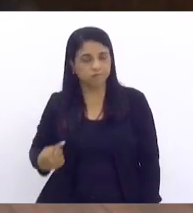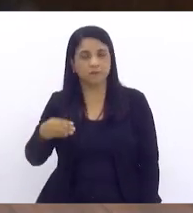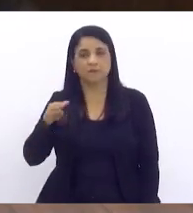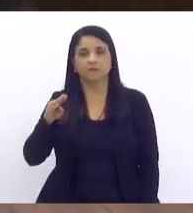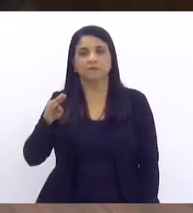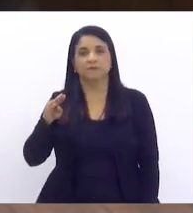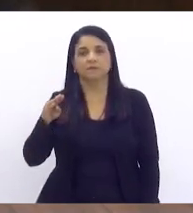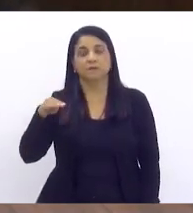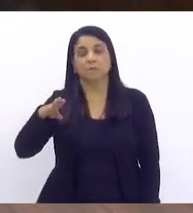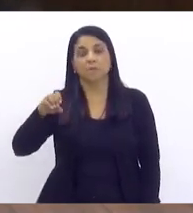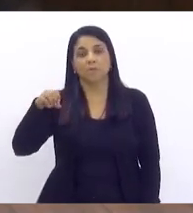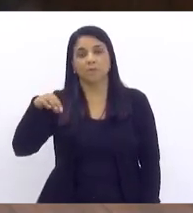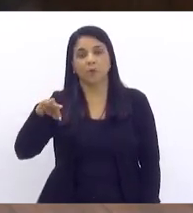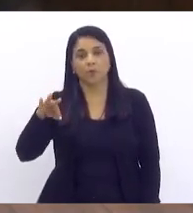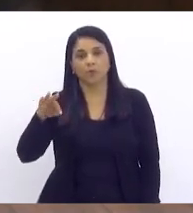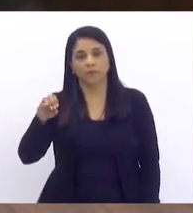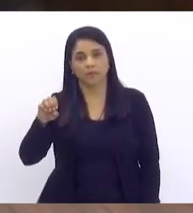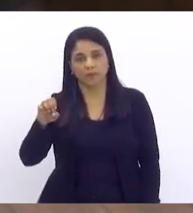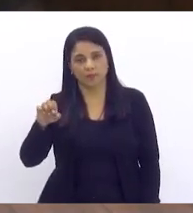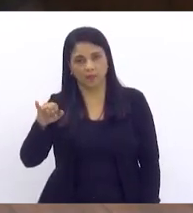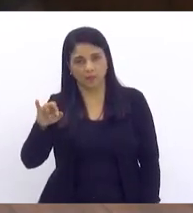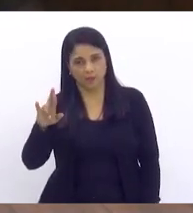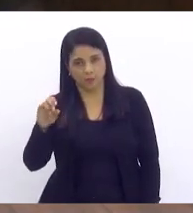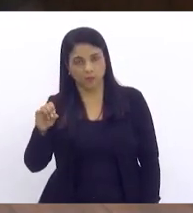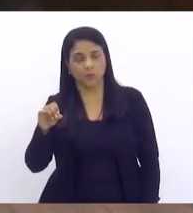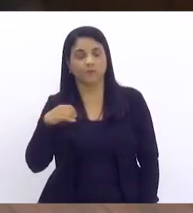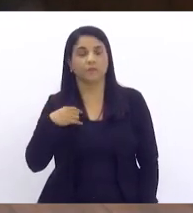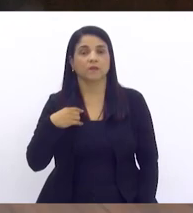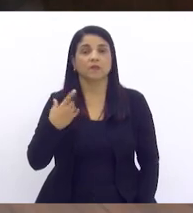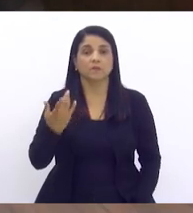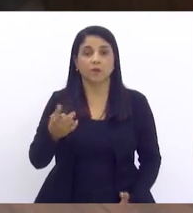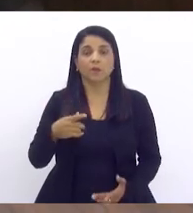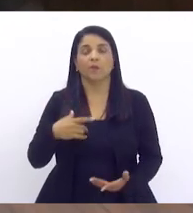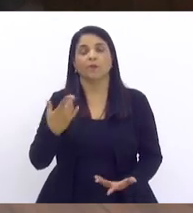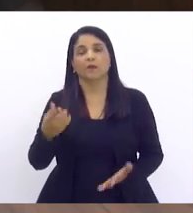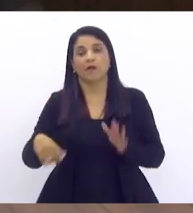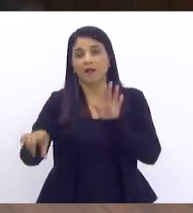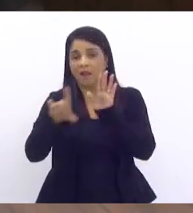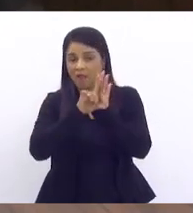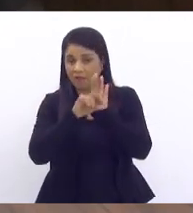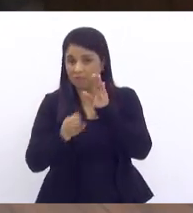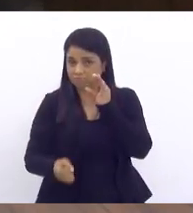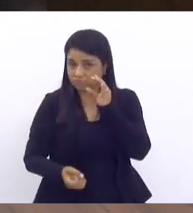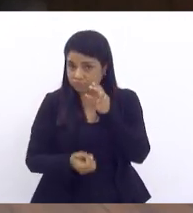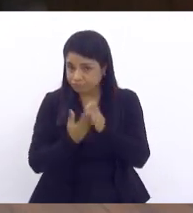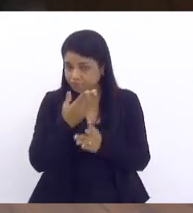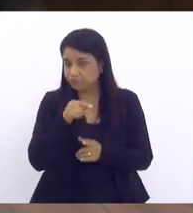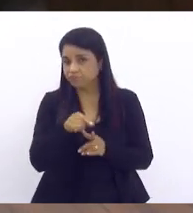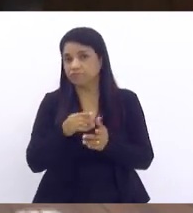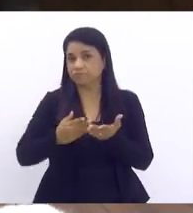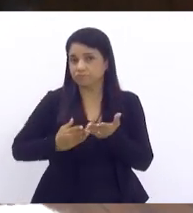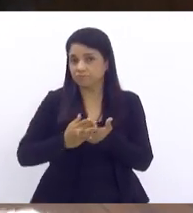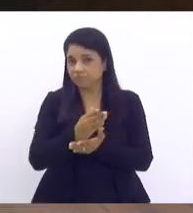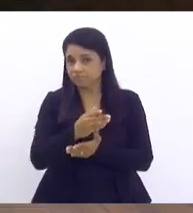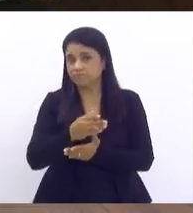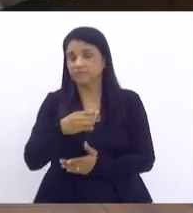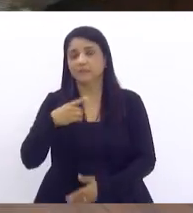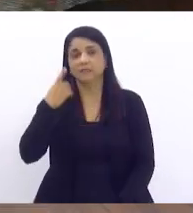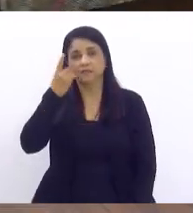Dani Monteiro. E essa lei, deputada Marta, deputada Renata, era